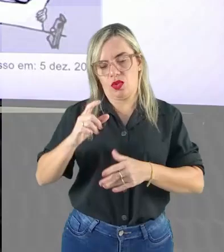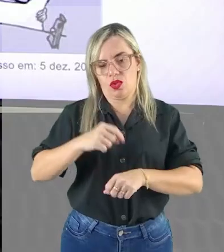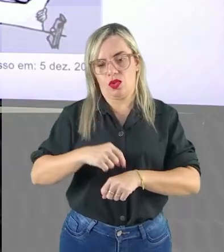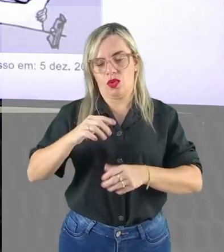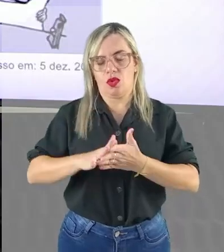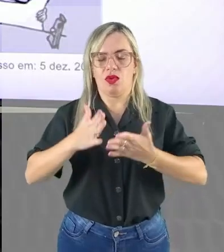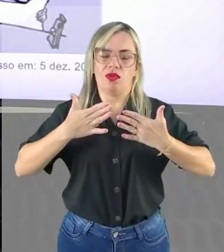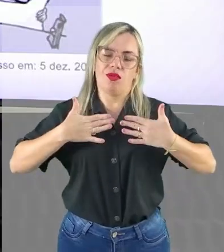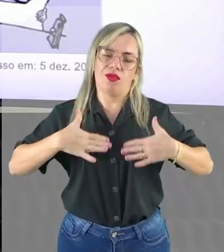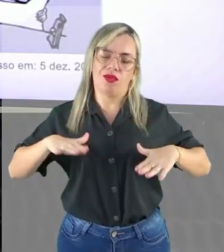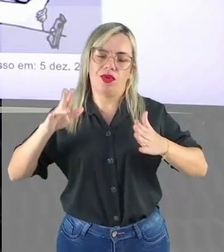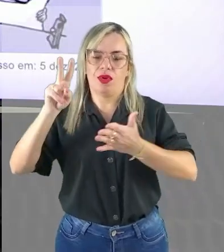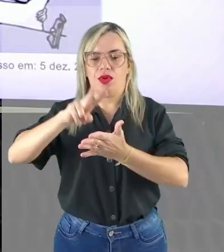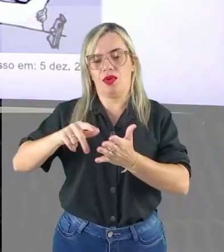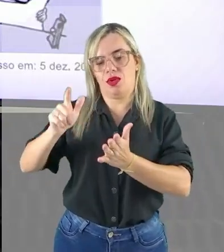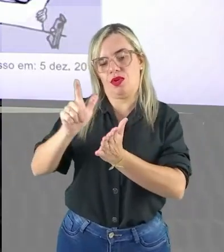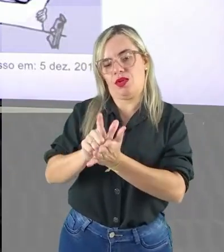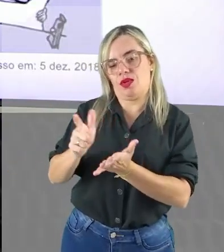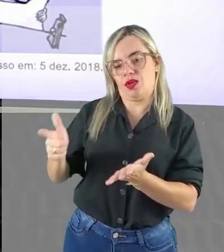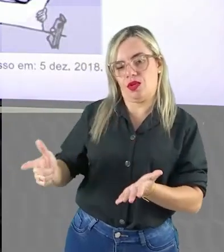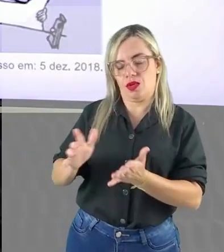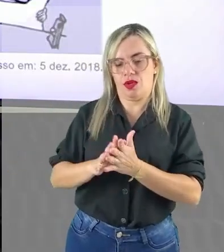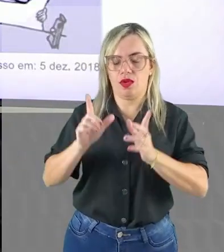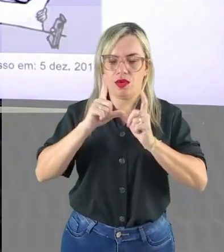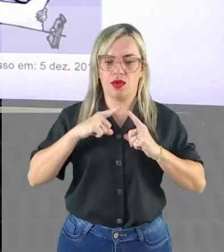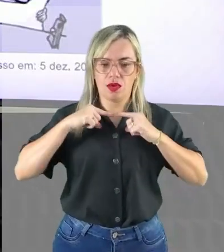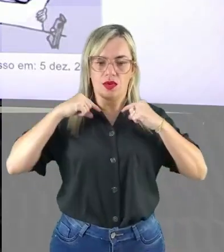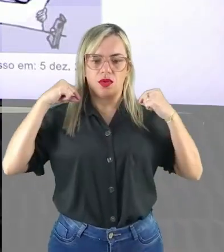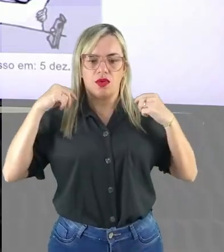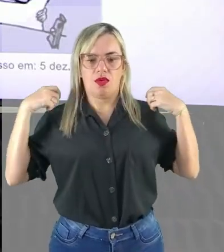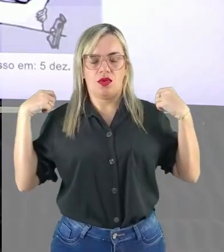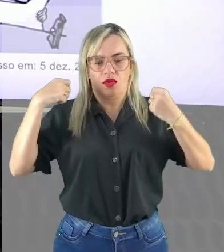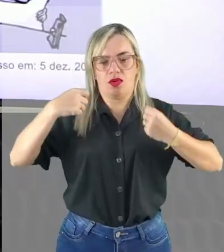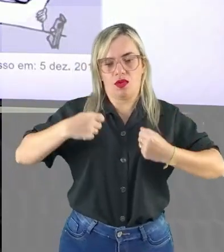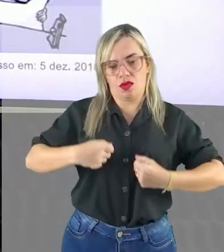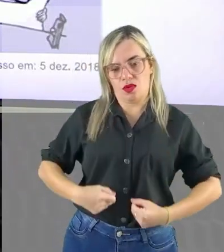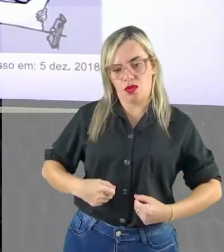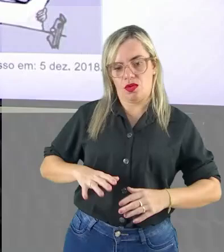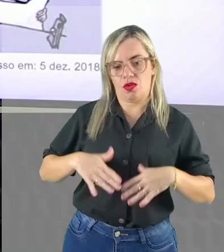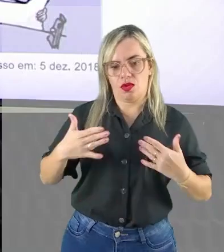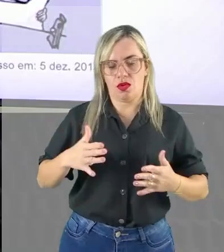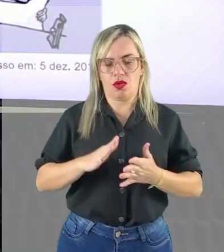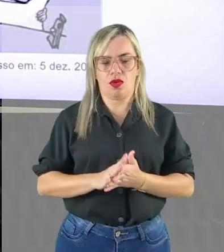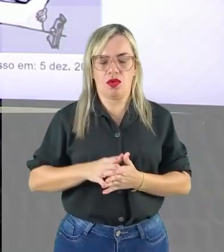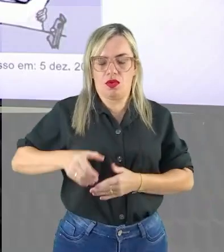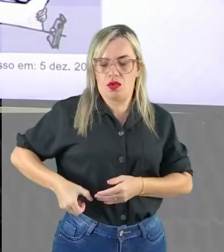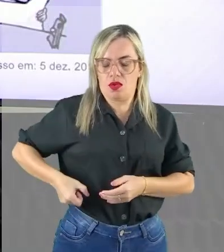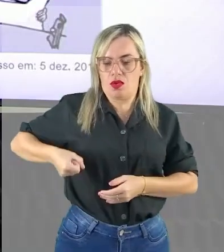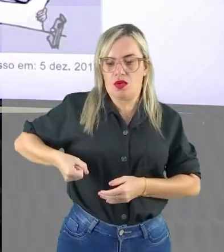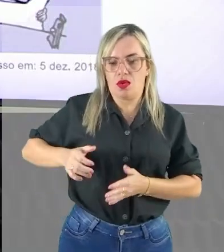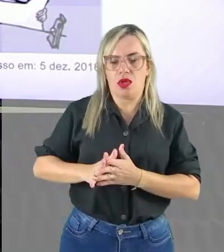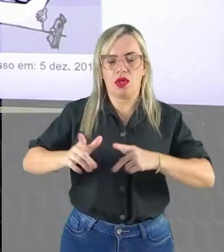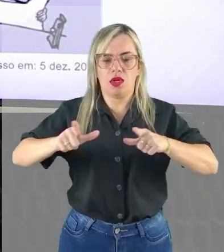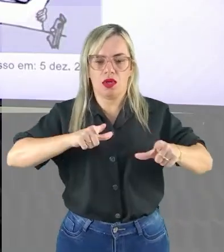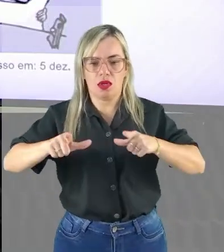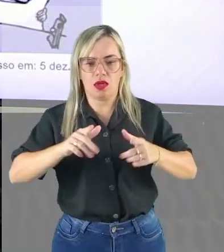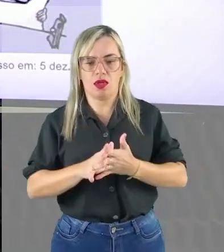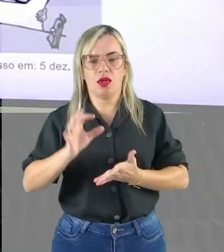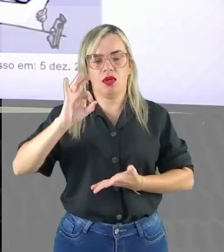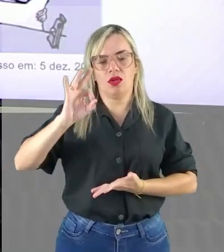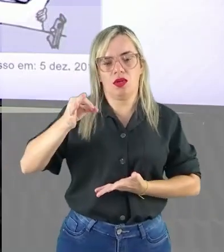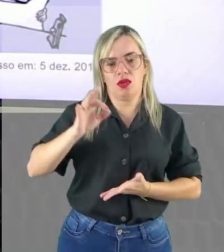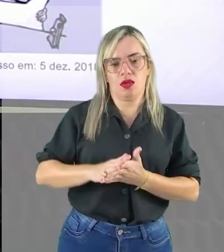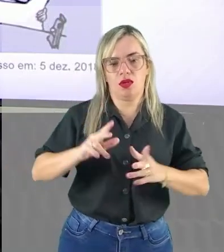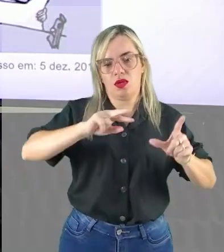está lendo jornal, né? Ali estão com gravata, o outro está de terno, aqui o terno está para cá, mochila, então, trabalhadores, certo?